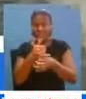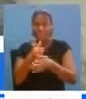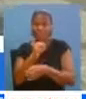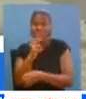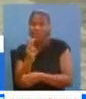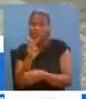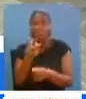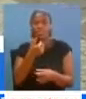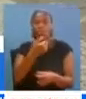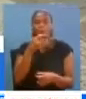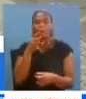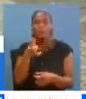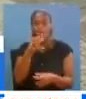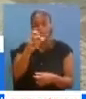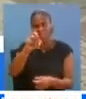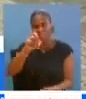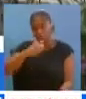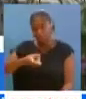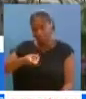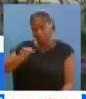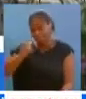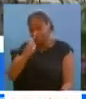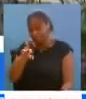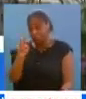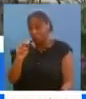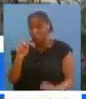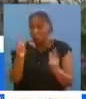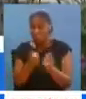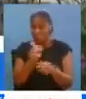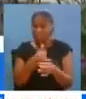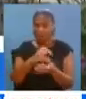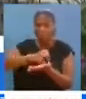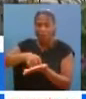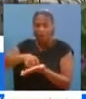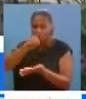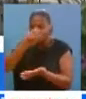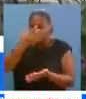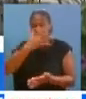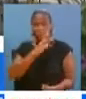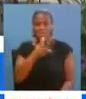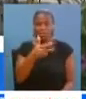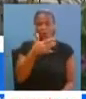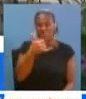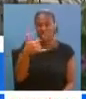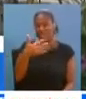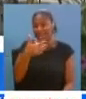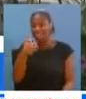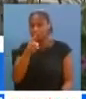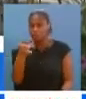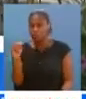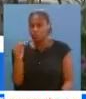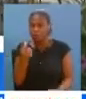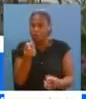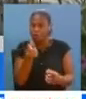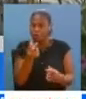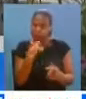Vicente, cerca de 5.893 contos, e menor na Ilha Brava, com 1.215 contos. A faturação média